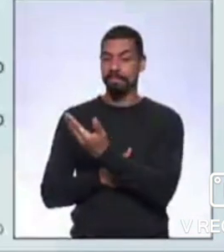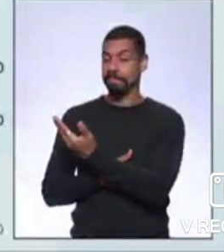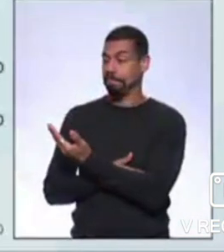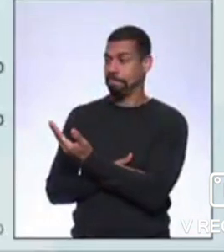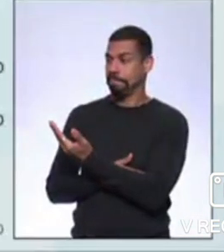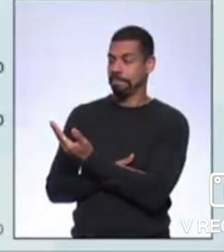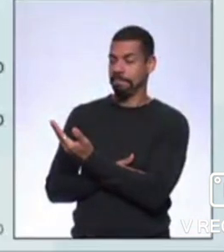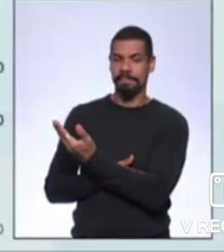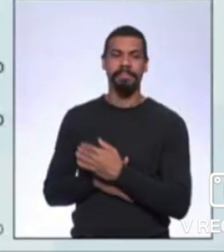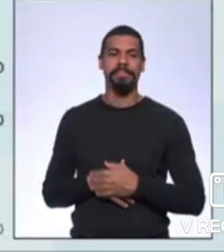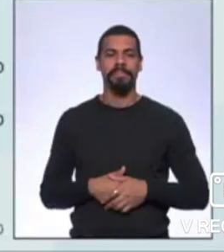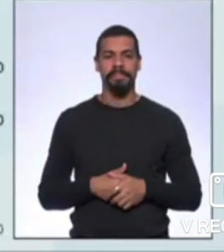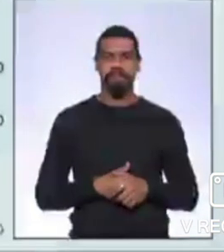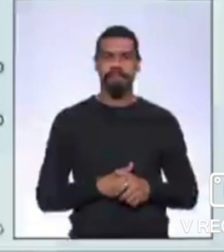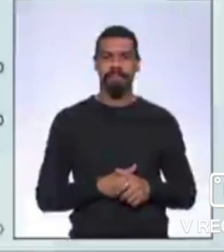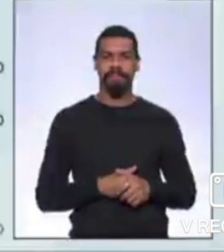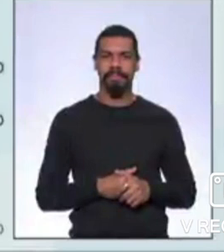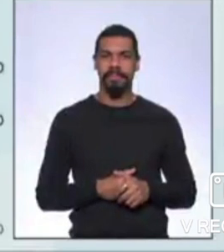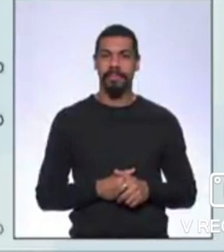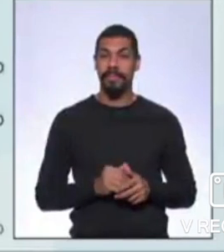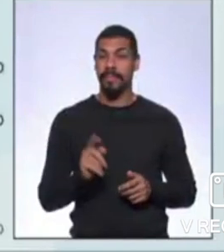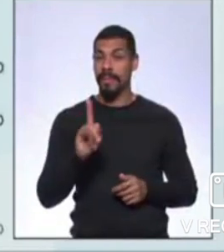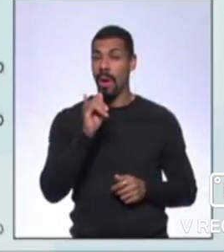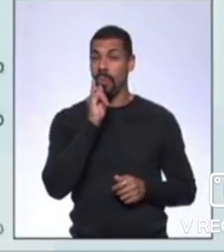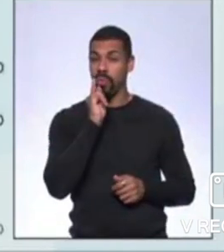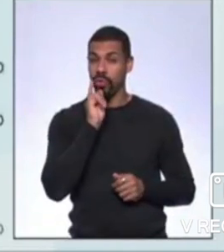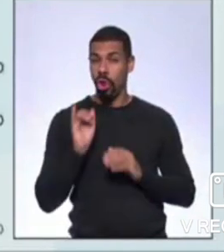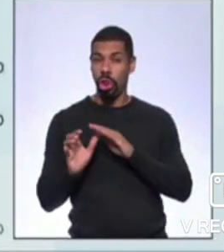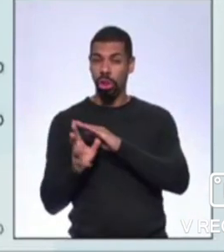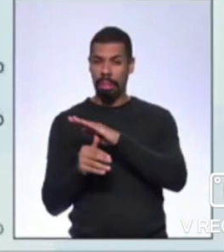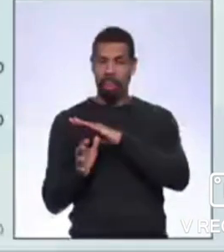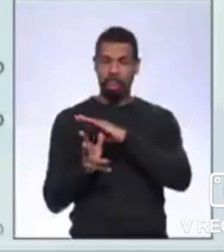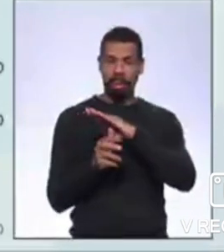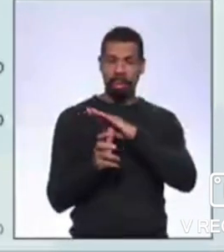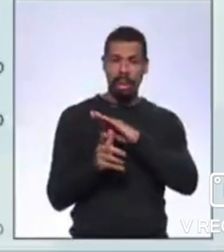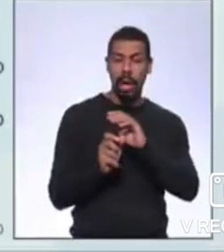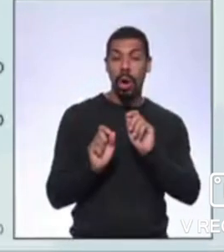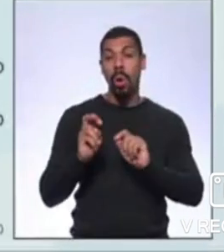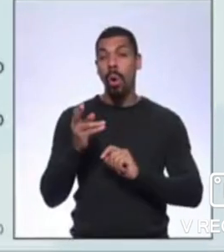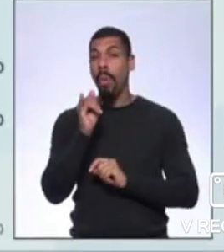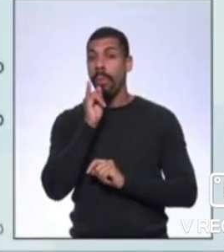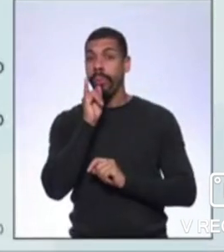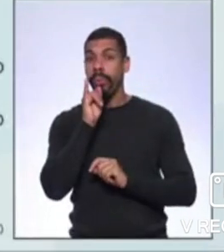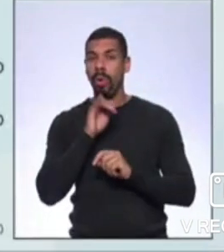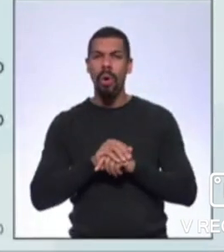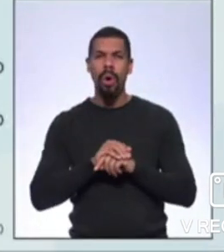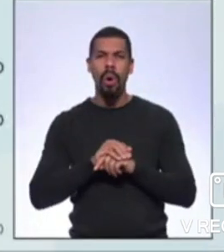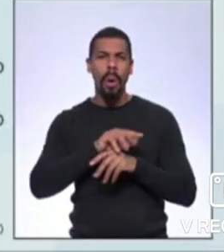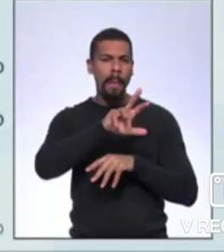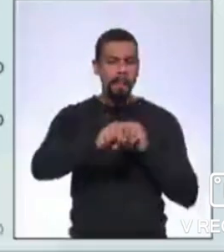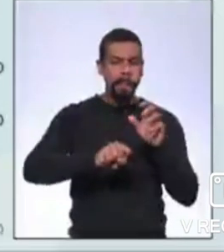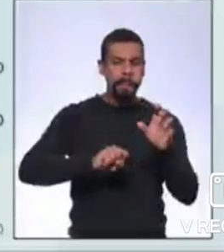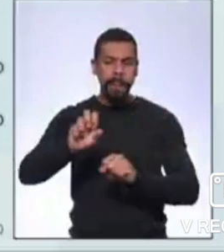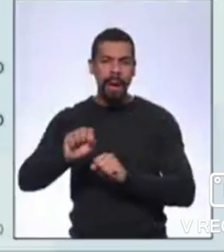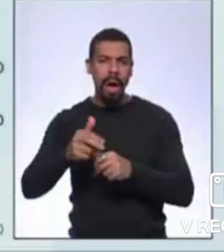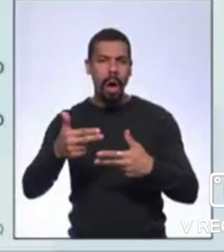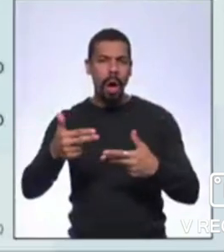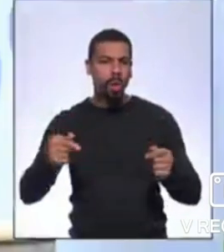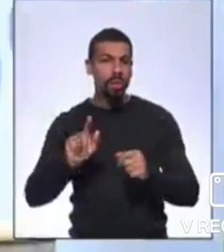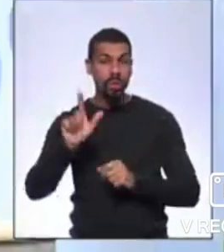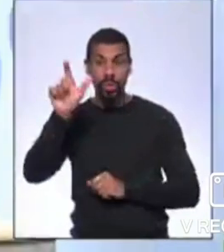7. Não furtar, nem injustamente reter ou danificar os bens do próximo.